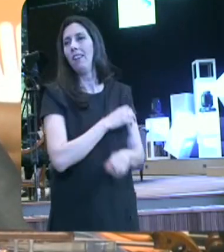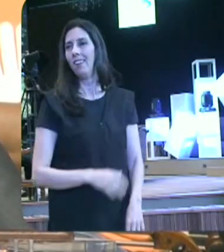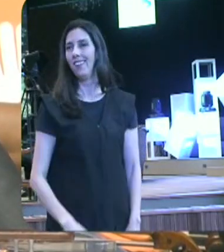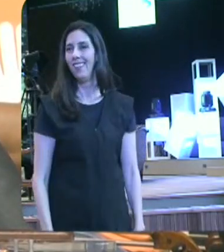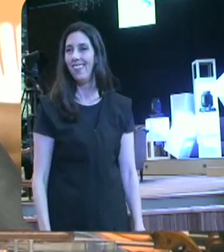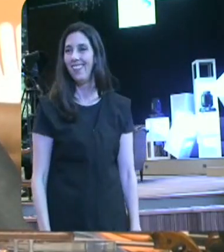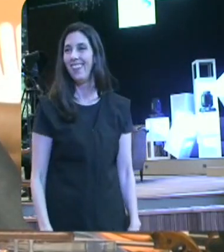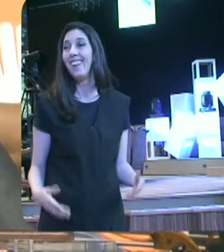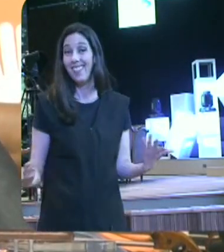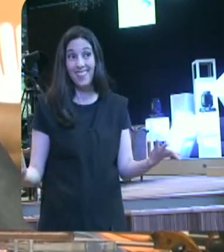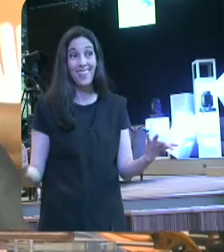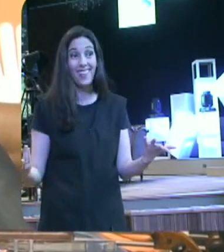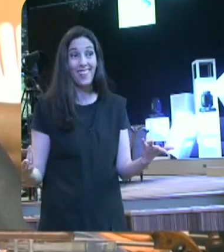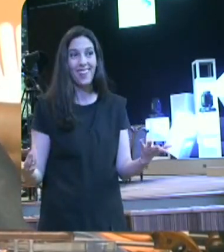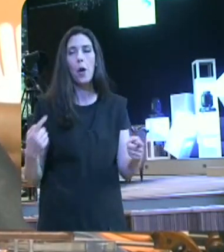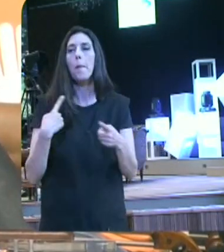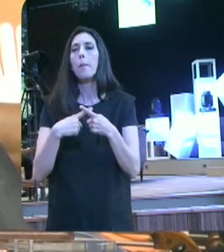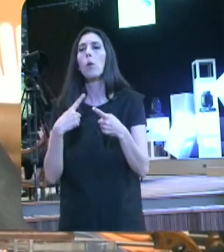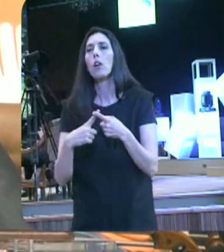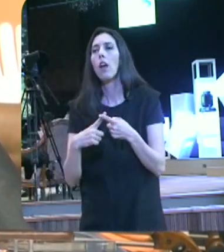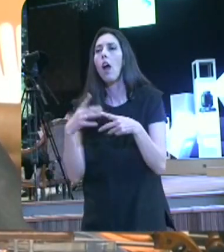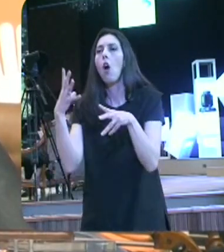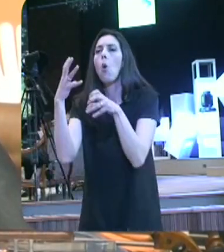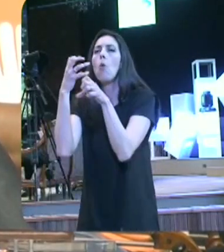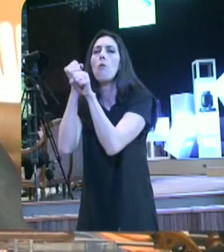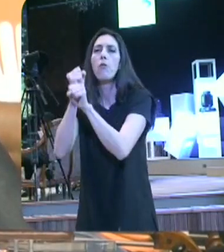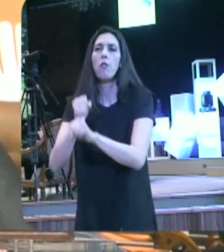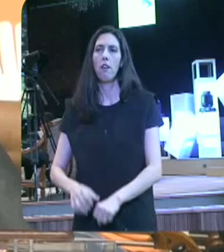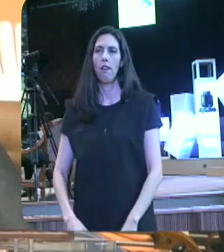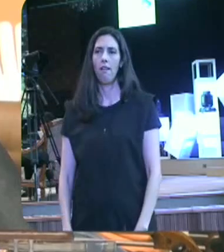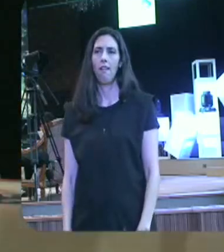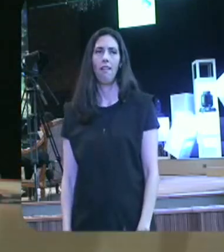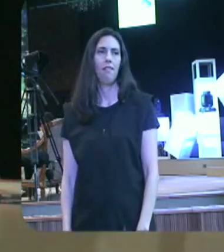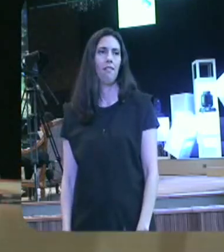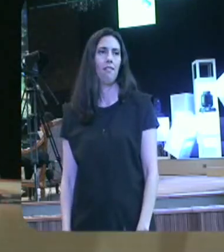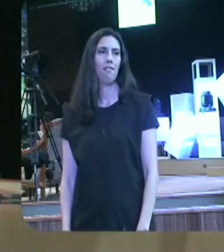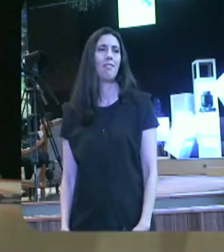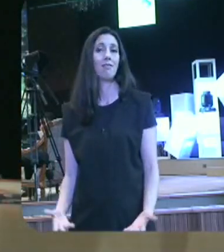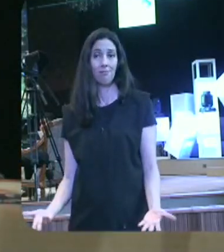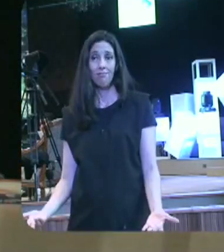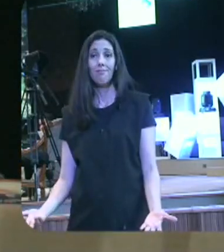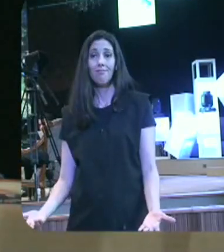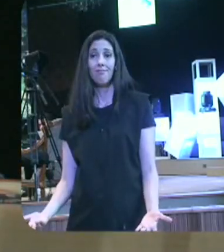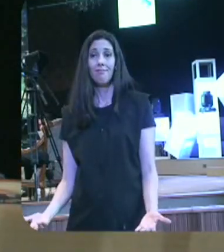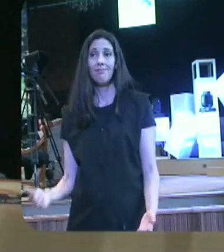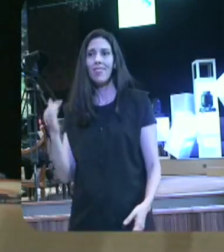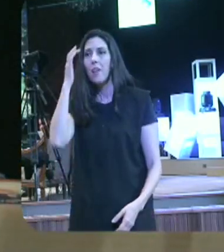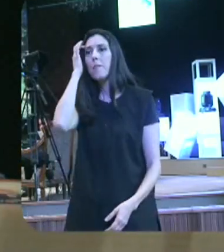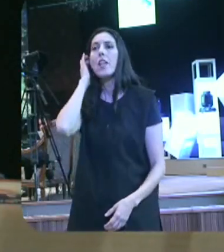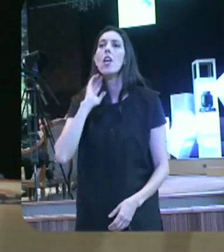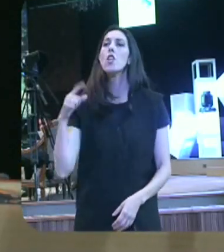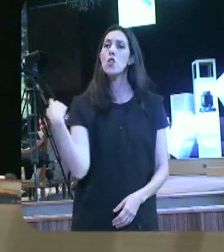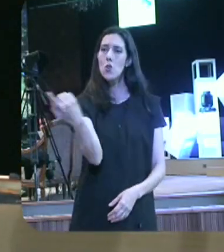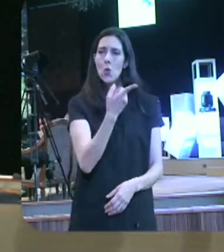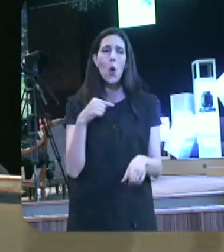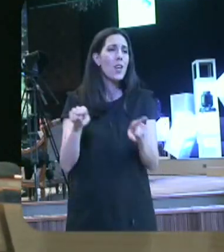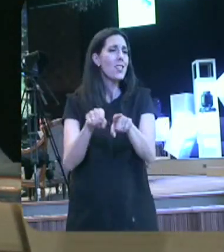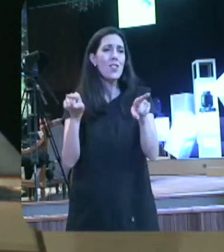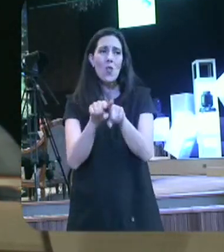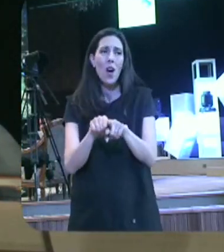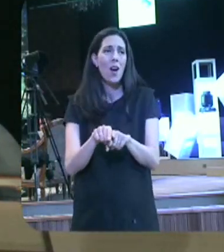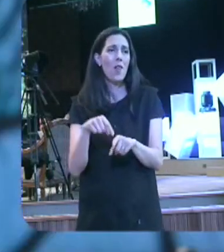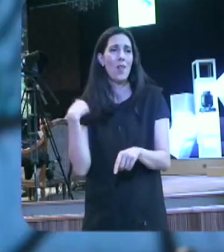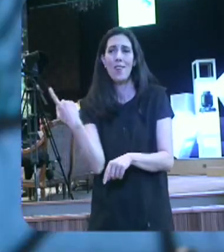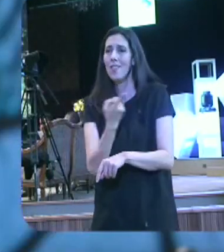de quem ela confia no amor. Ela pula no colo porque sabe que pode ser